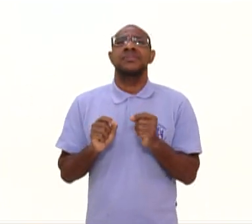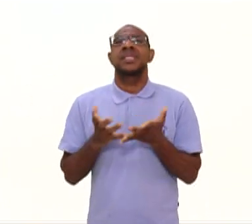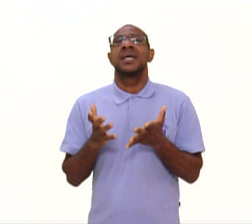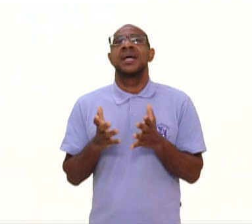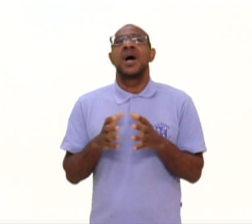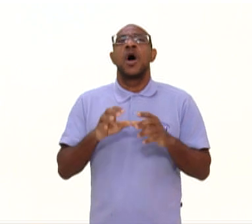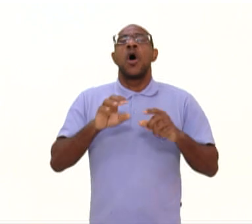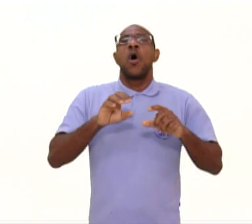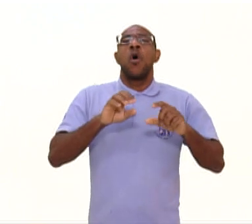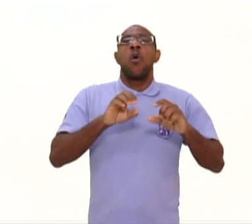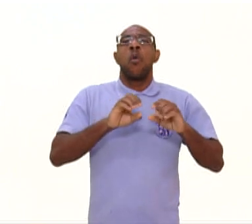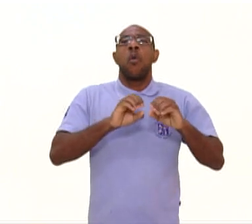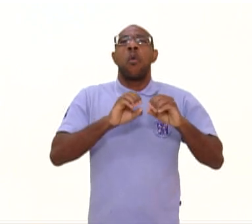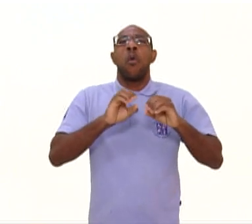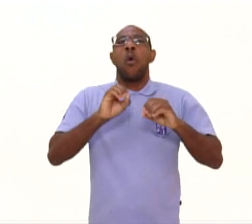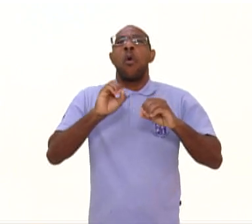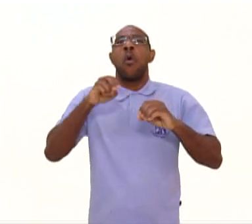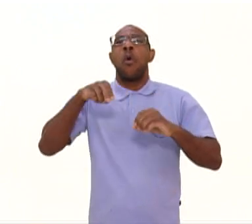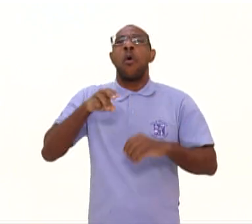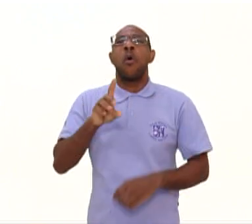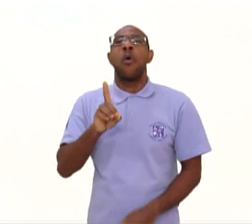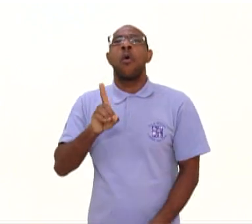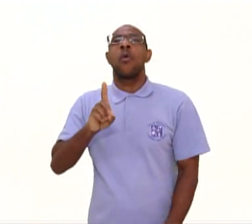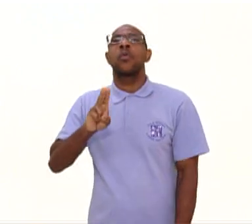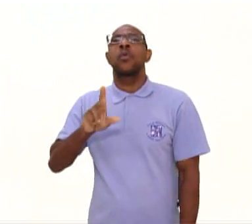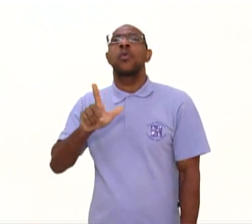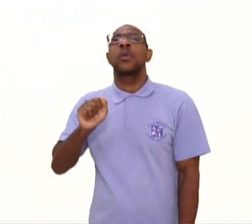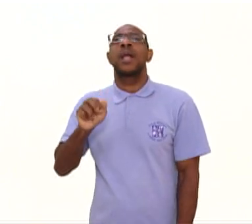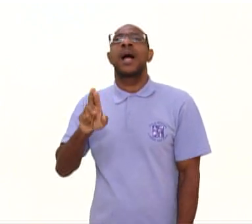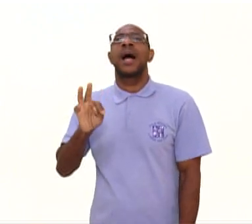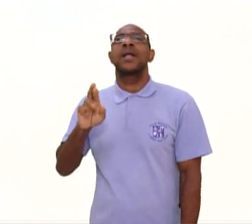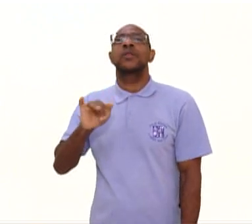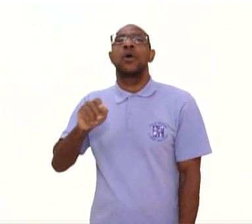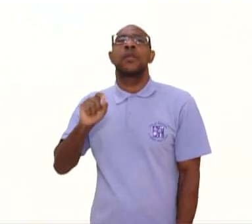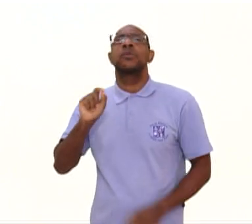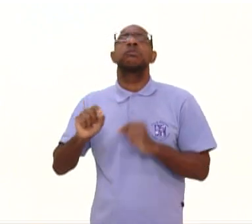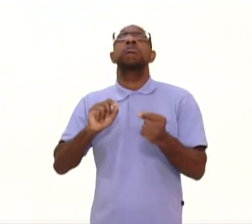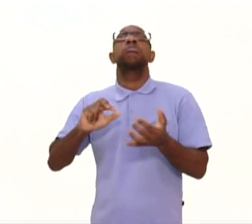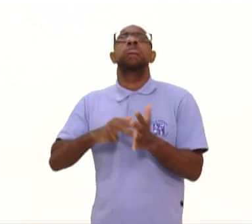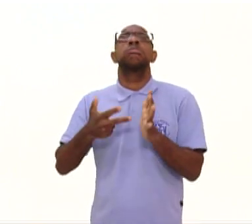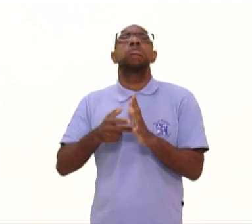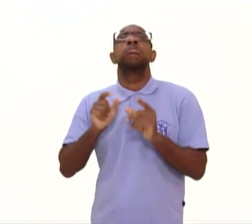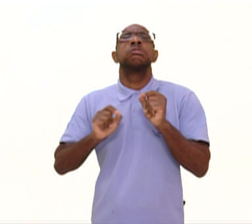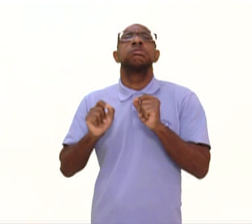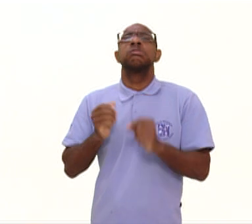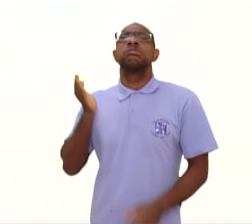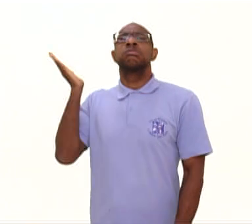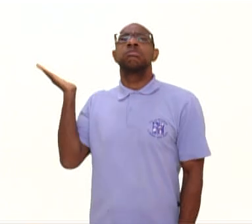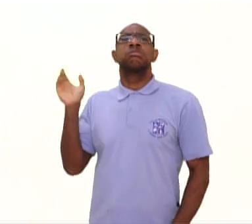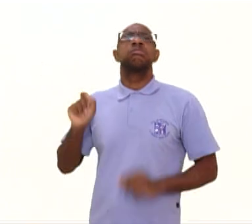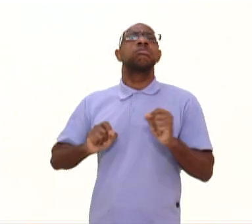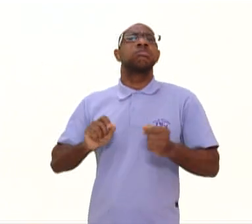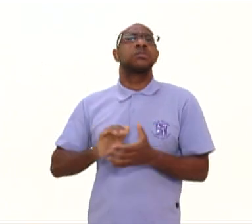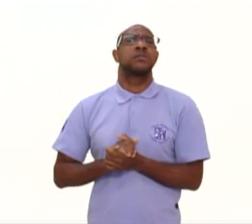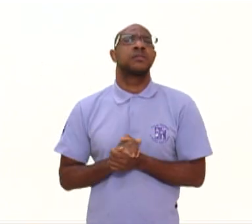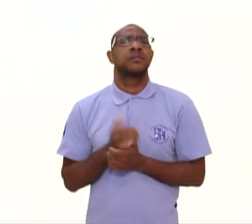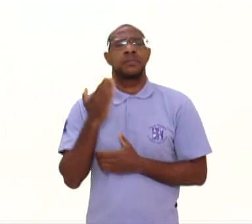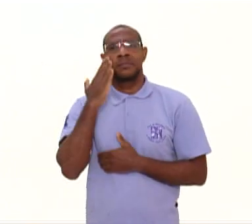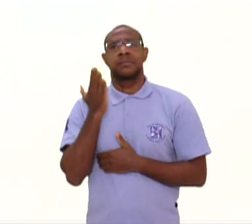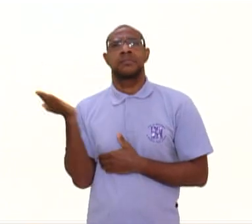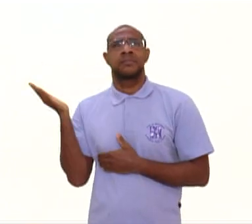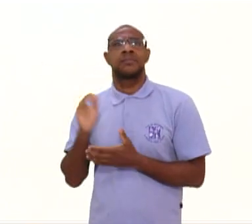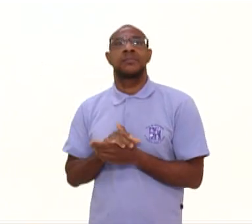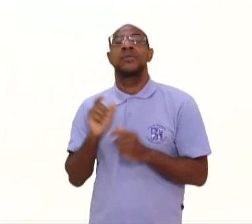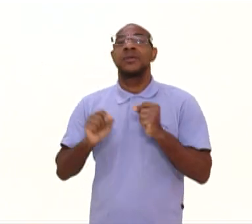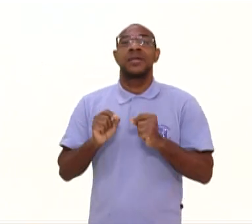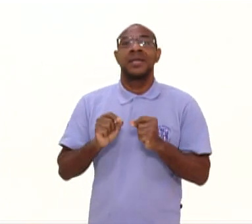ondulatória, ok? Então, assim, pessoal, primeiramente, o que é ondulatória? O que seria isso? Me acompanhe na tela ali, ó. É a